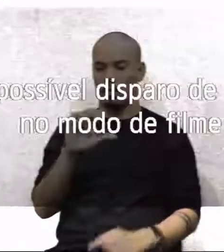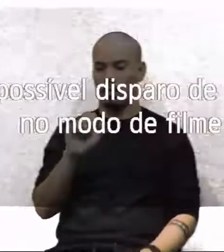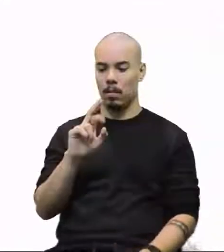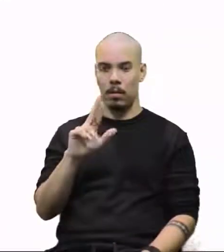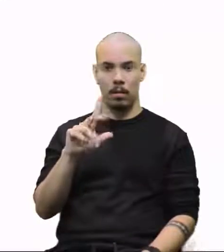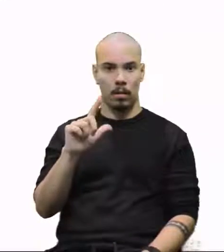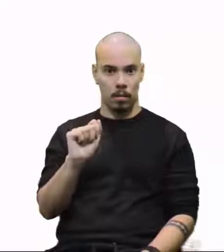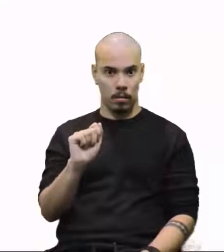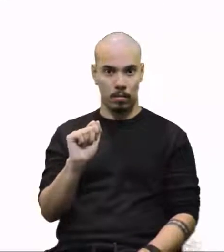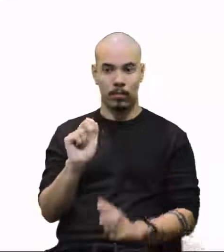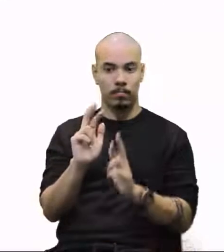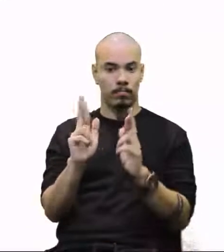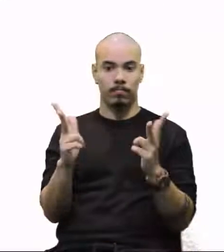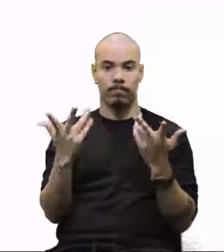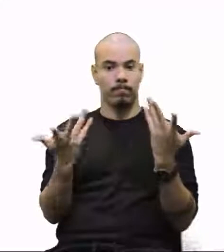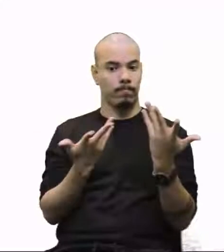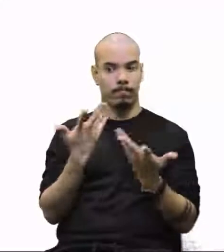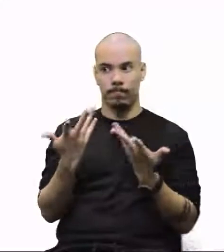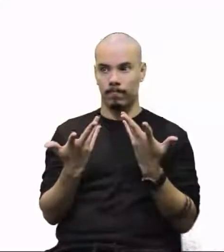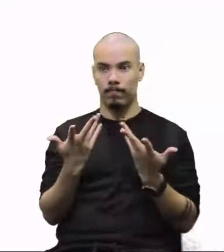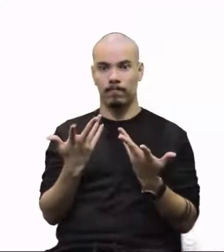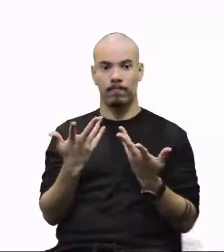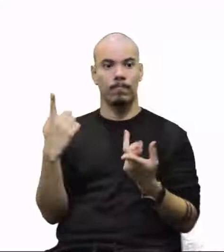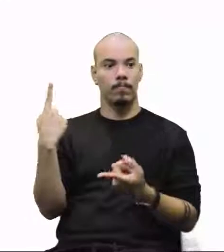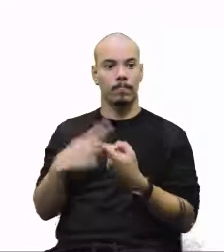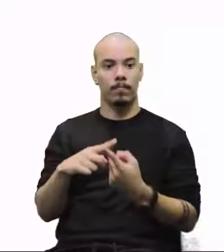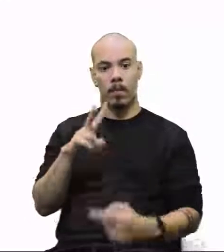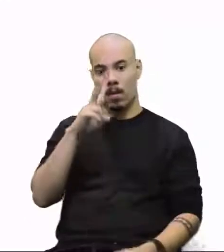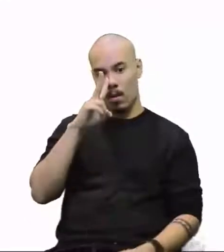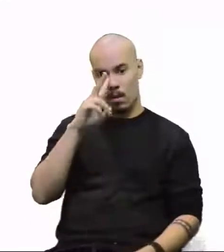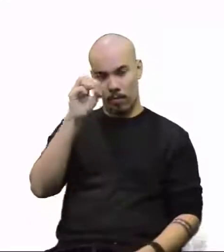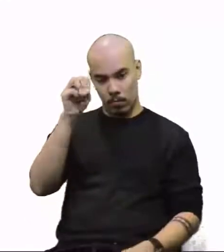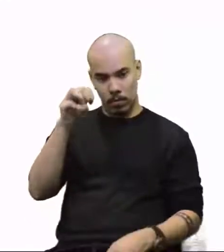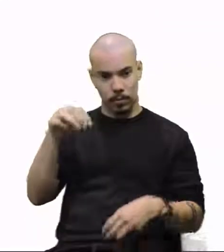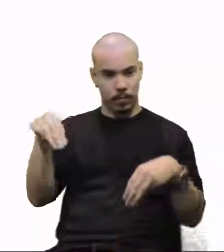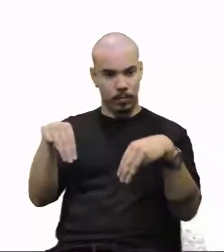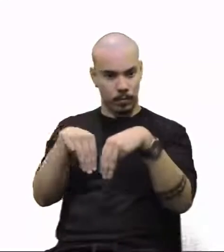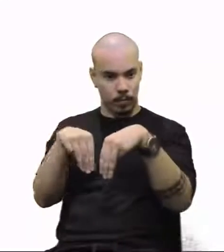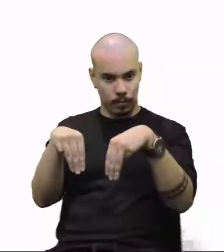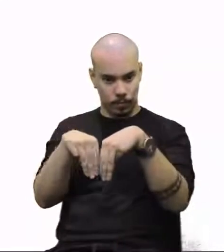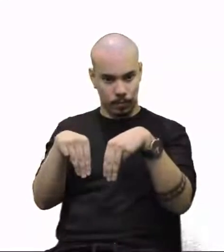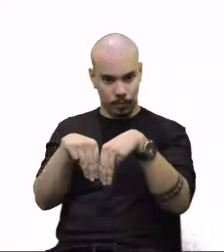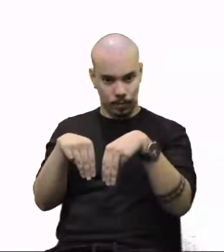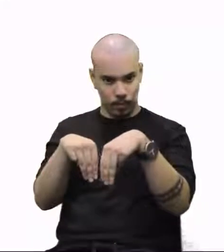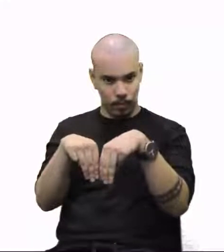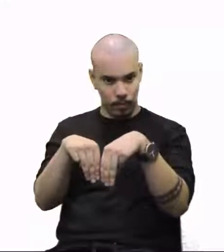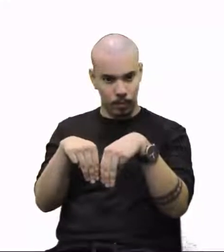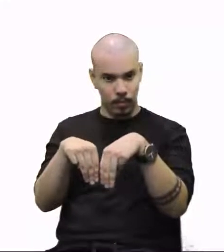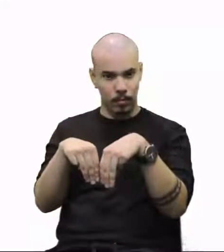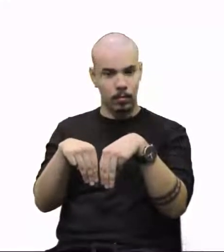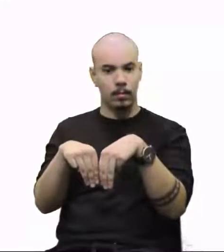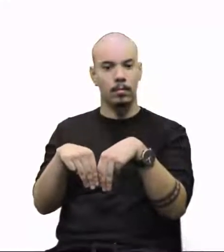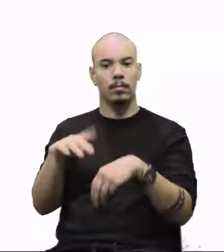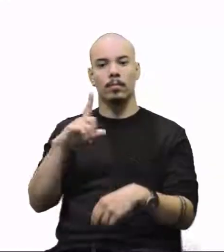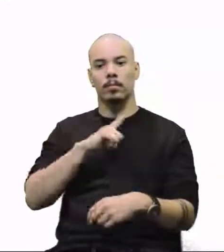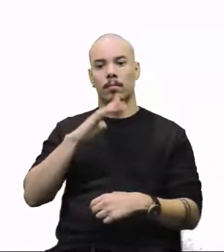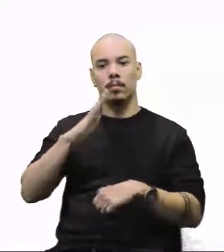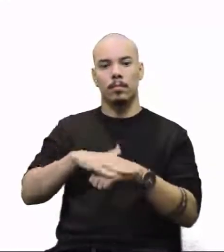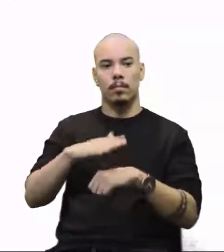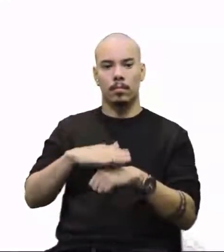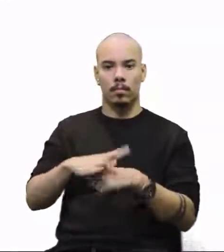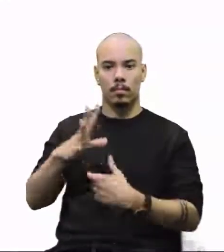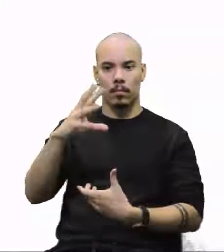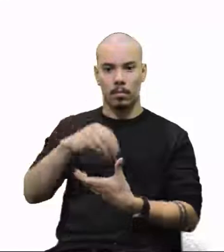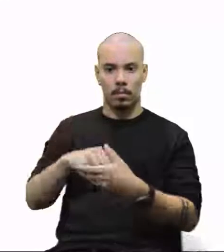elétrica. 3. A força magnética. Olha só, já mudou um pouco. A força magnética que atua sobre